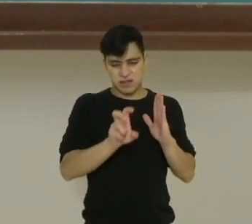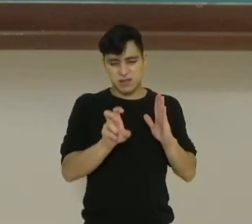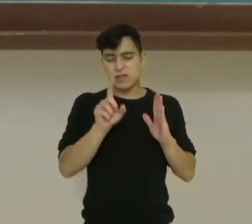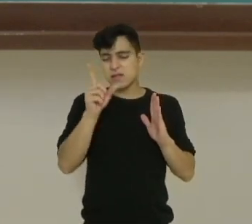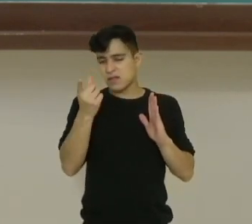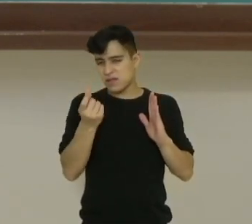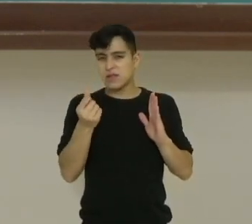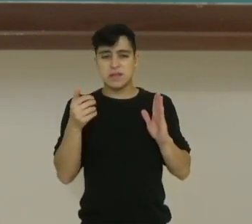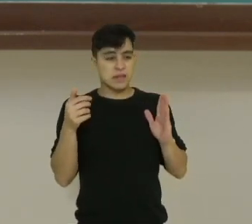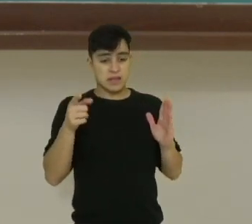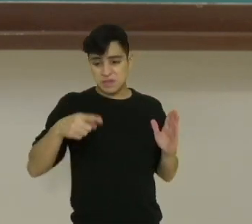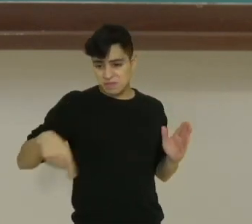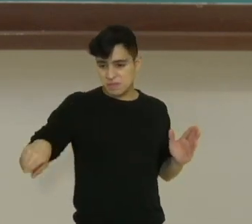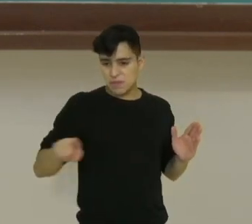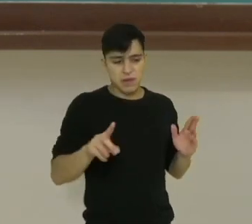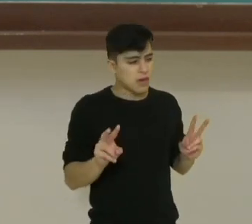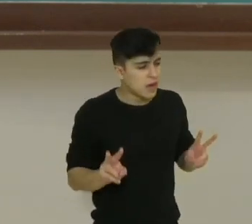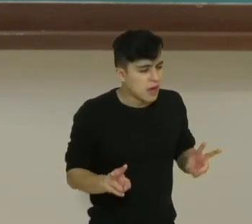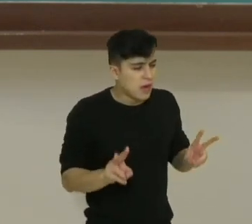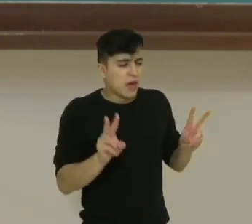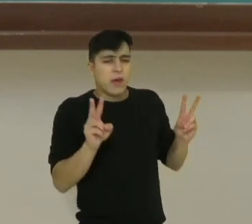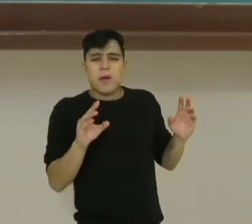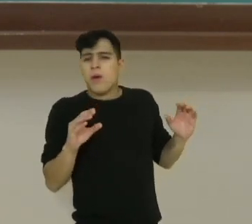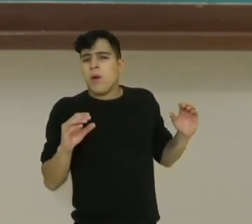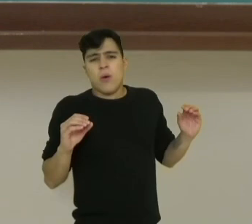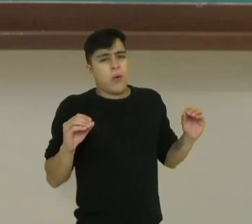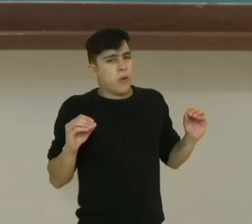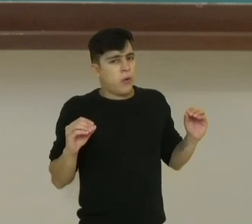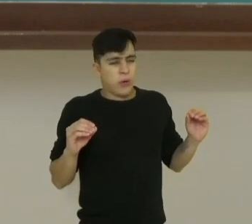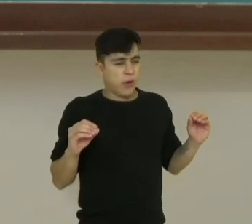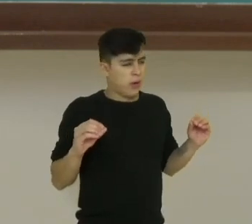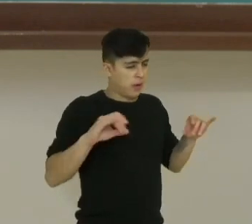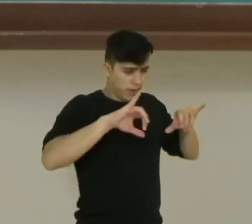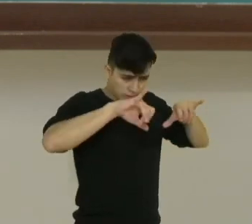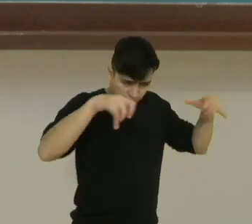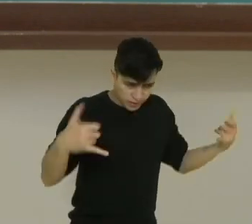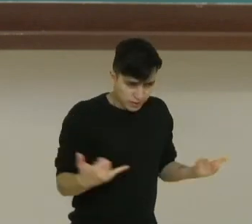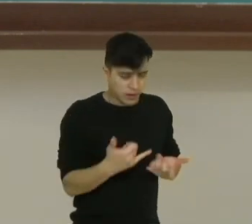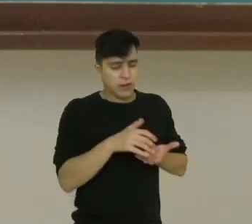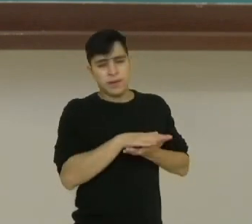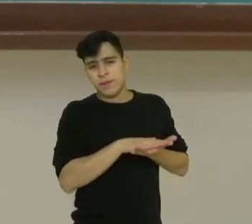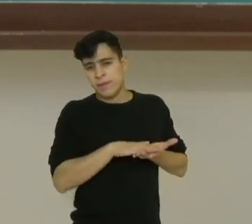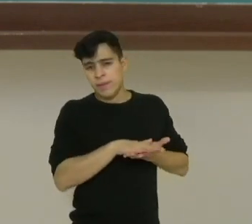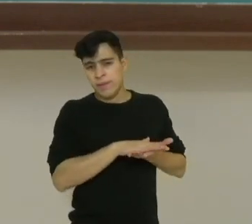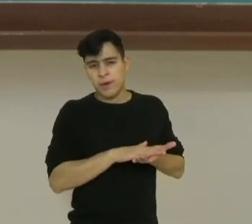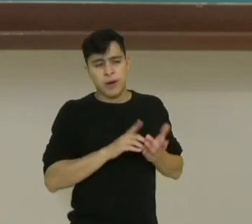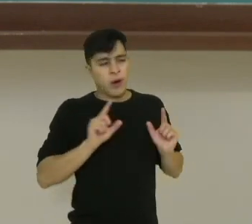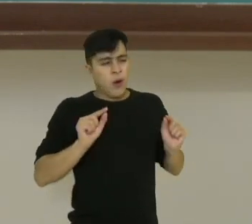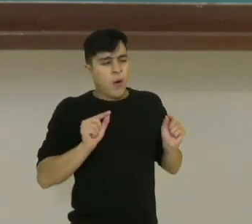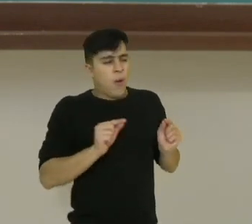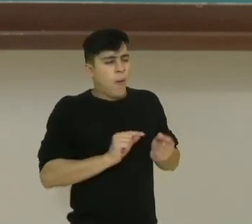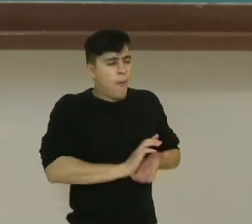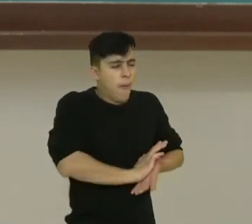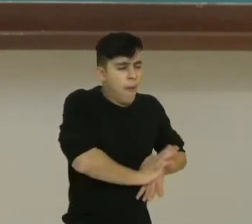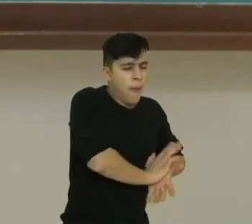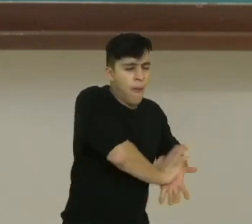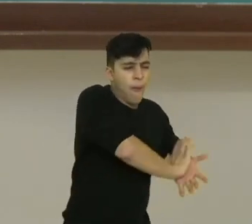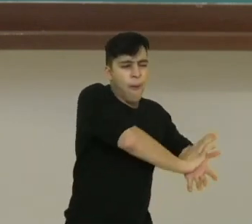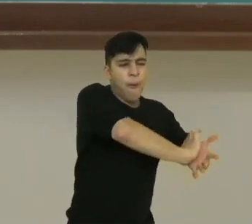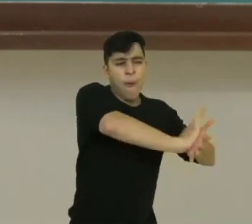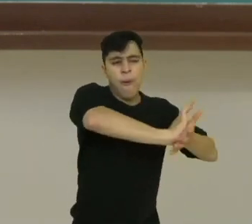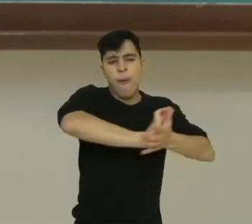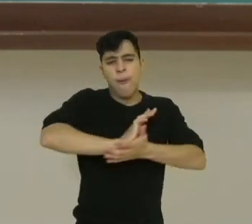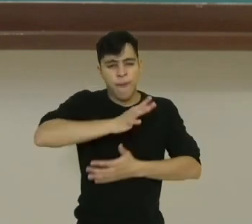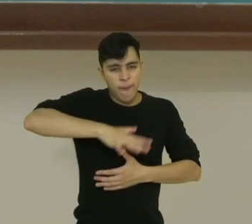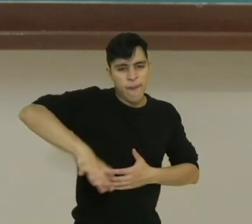não levaram em consideração esse desenvolvimento, não aproveitaram todo esse desenvolvimento e simplesmente